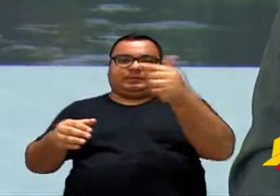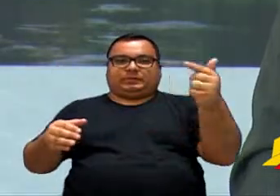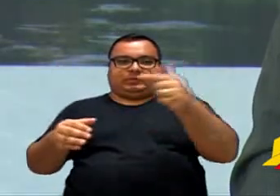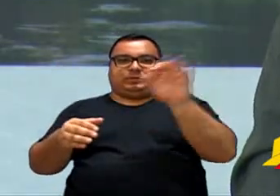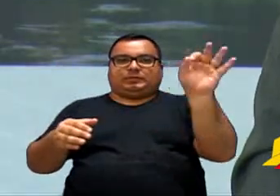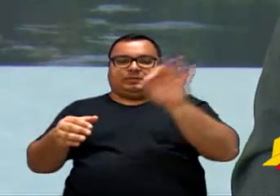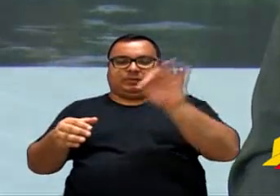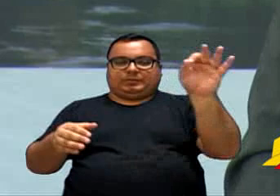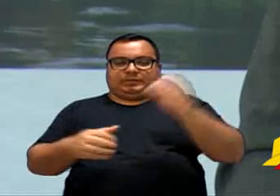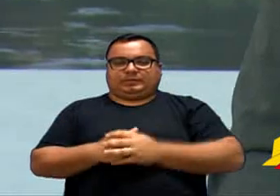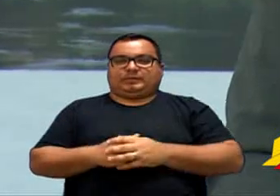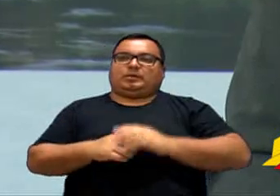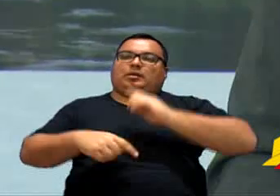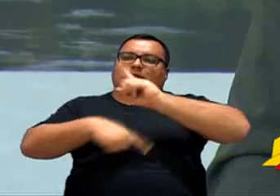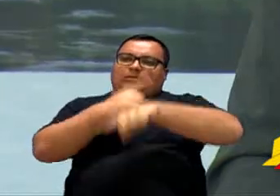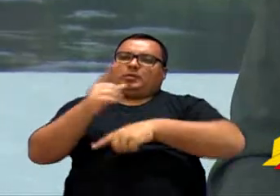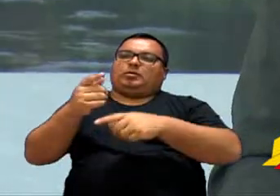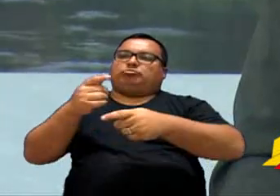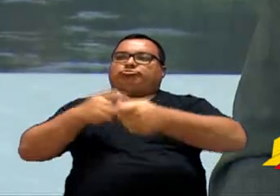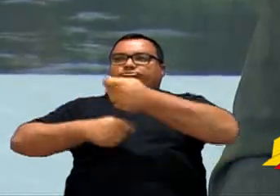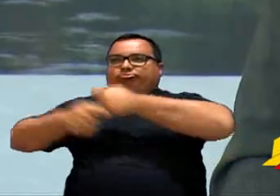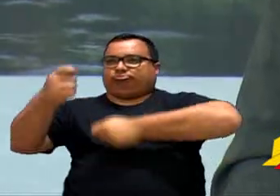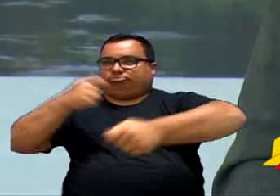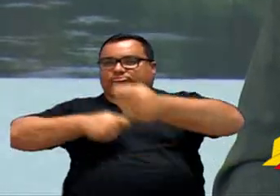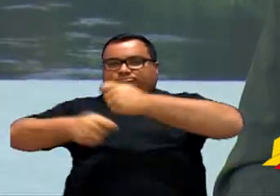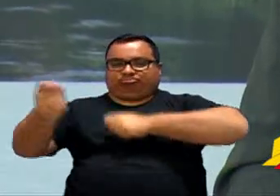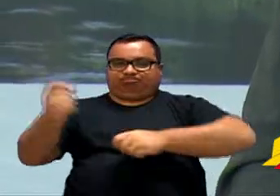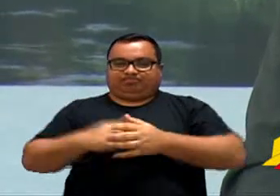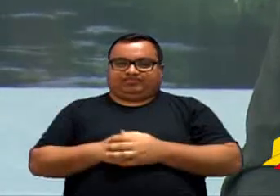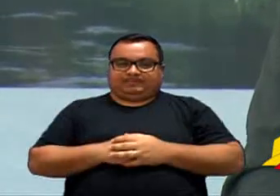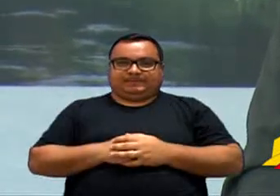negociação. Por ocasião da entrada do novo governo, em